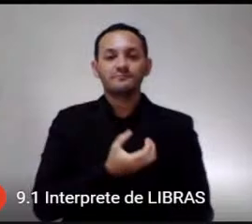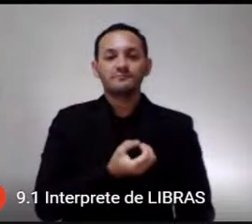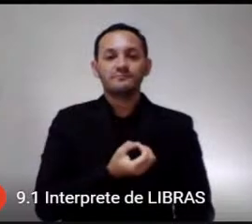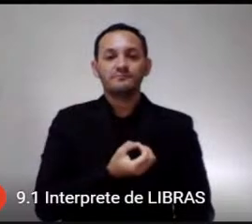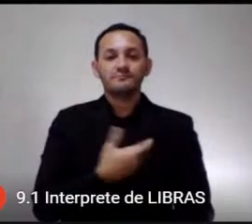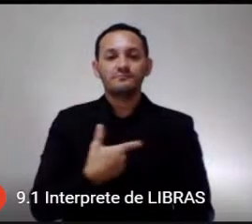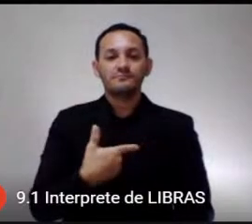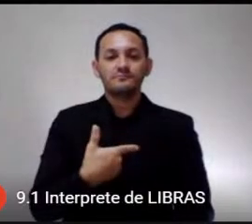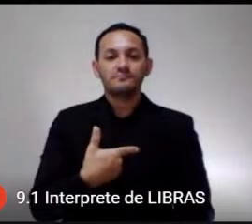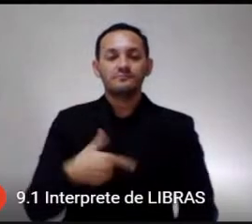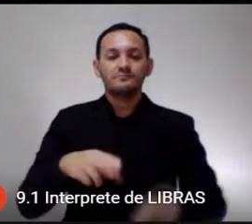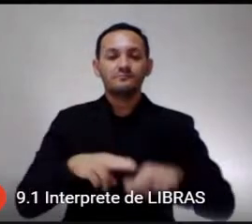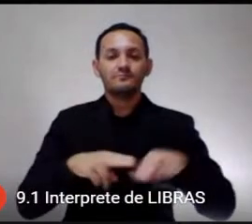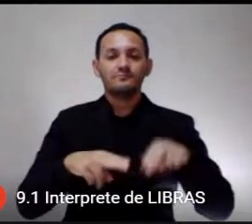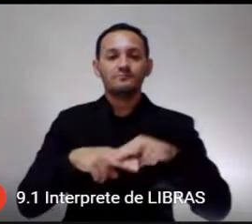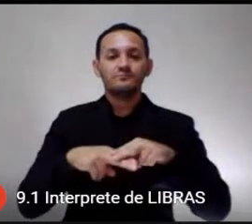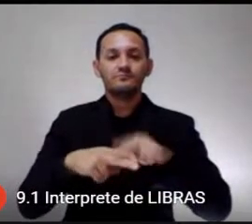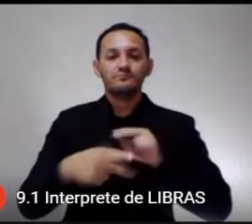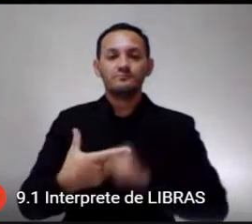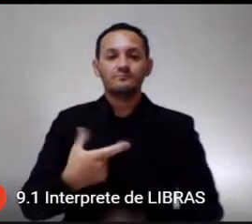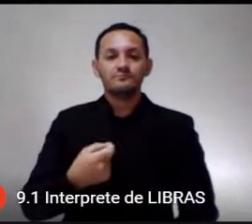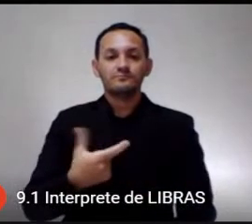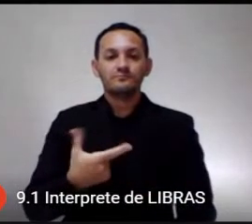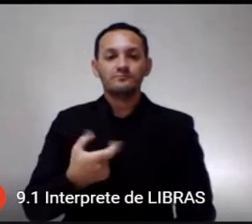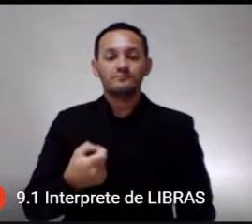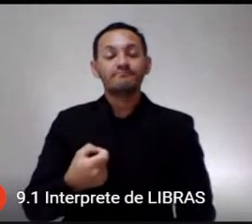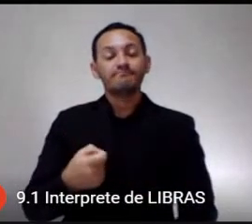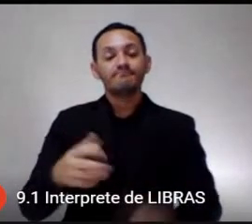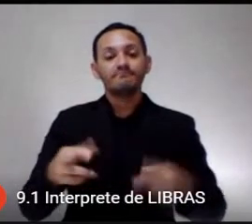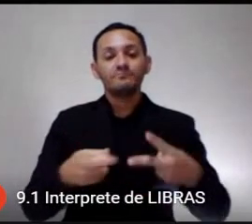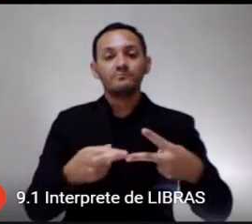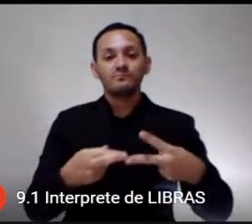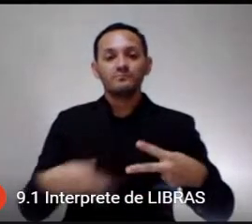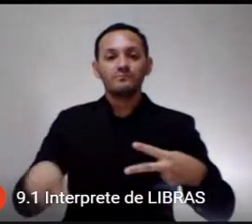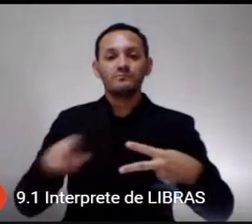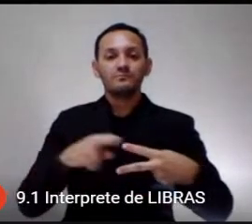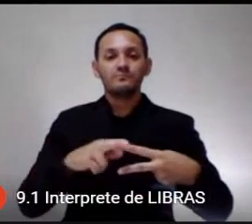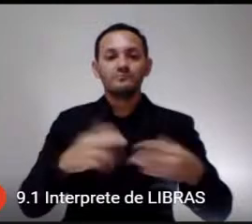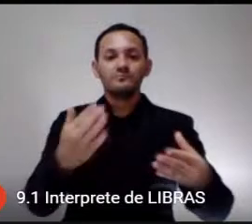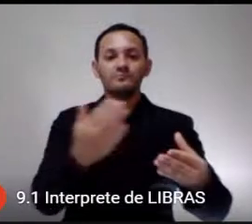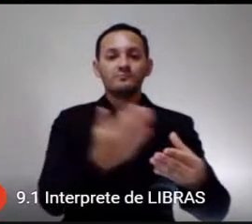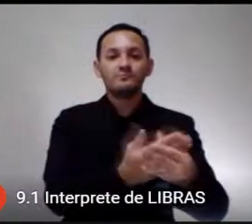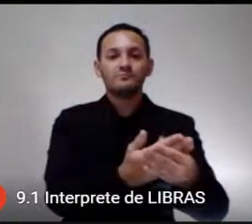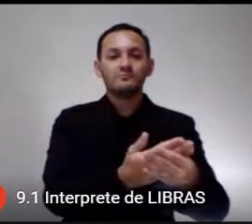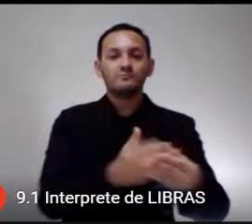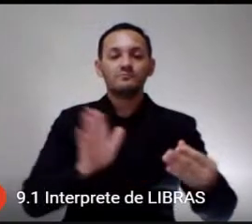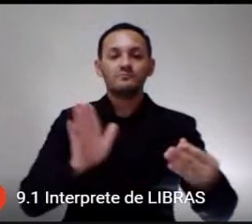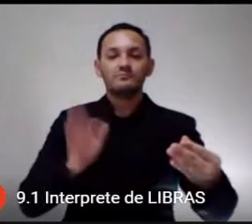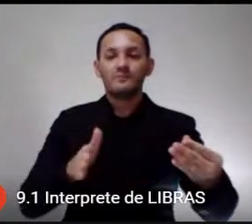2/6 de 2020. No caso em tela, o recurso foi protocolado pelos recorrentes em